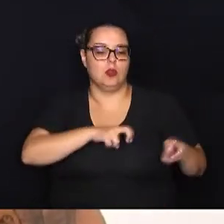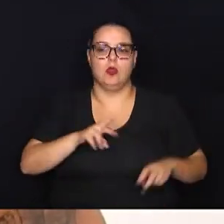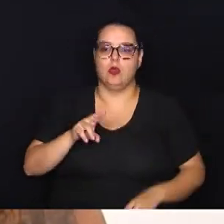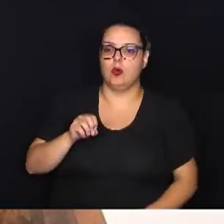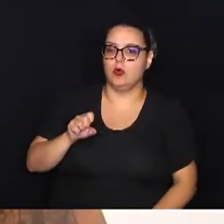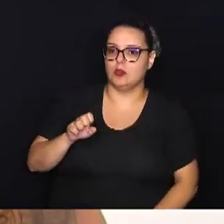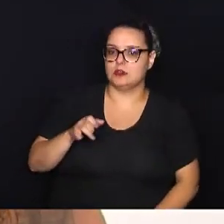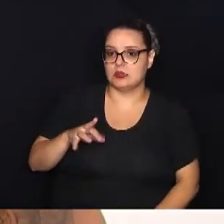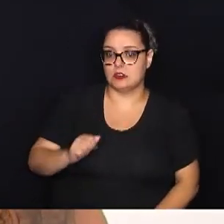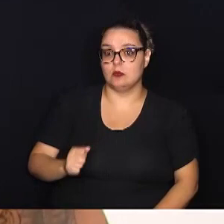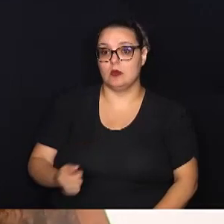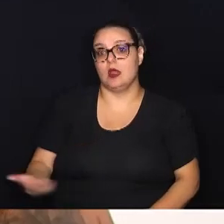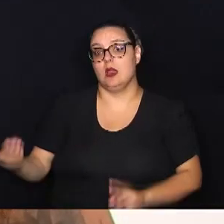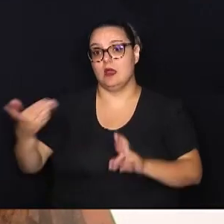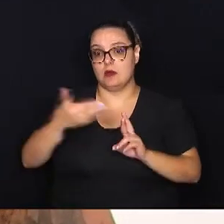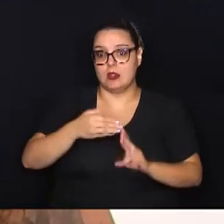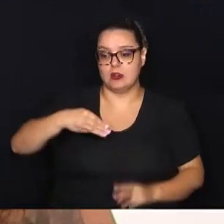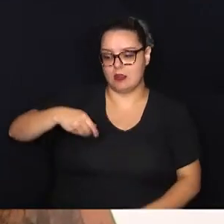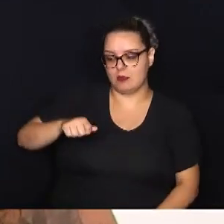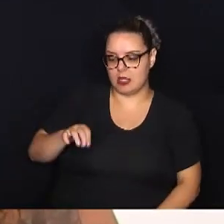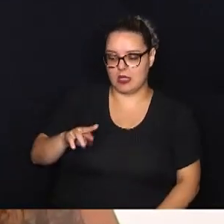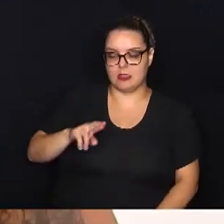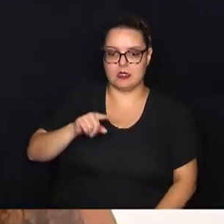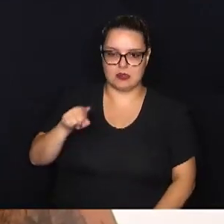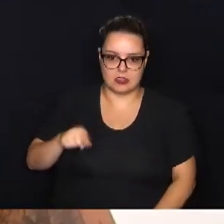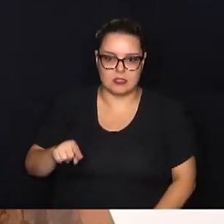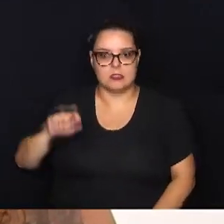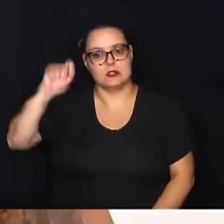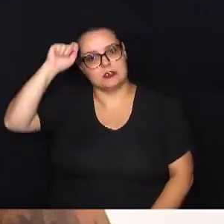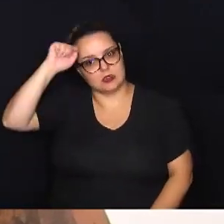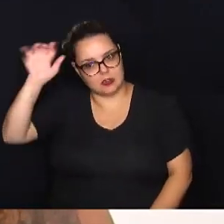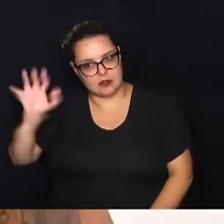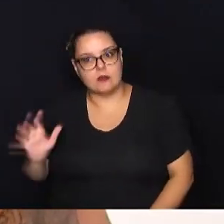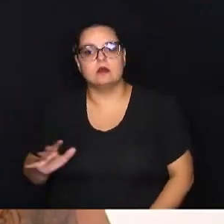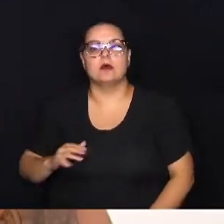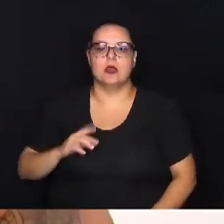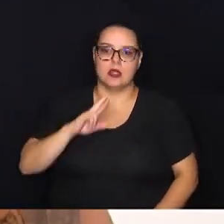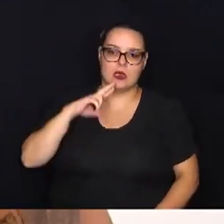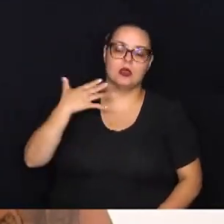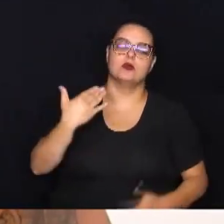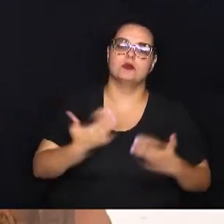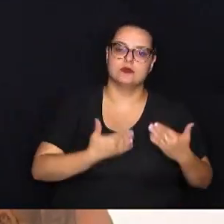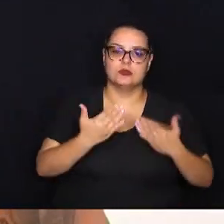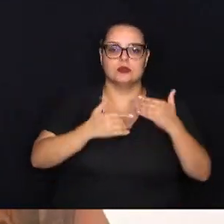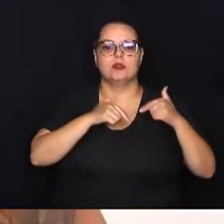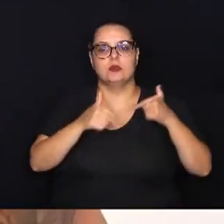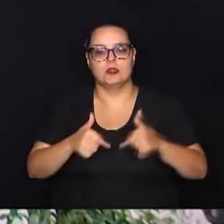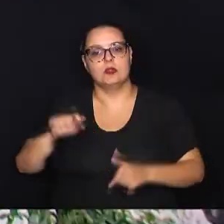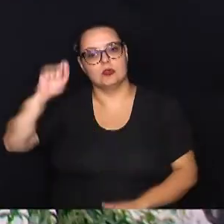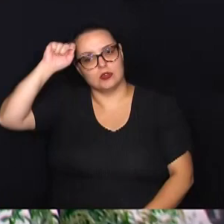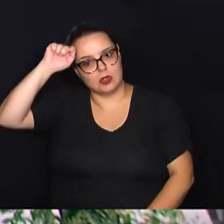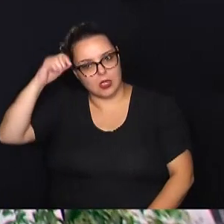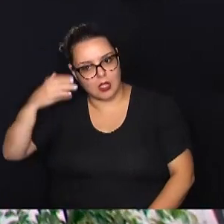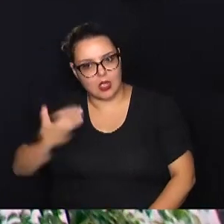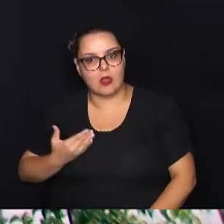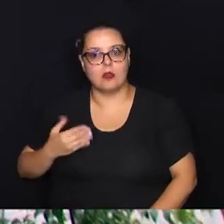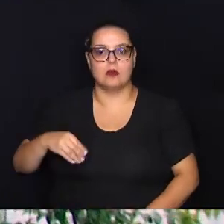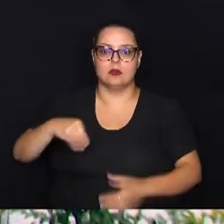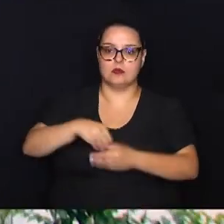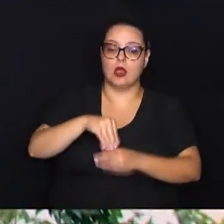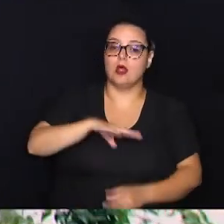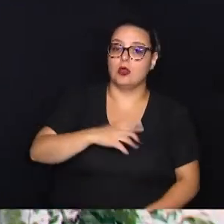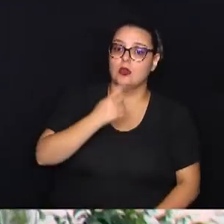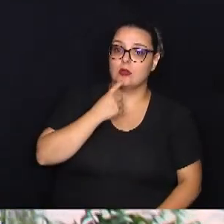matriz africana, mas com certeza é resultado do nosso trabalho e desempenho em fazer a cultura afro no nosso município. Desde o dia